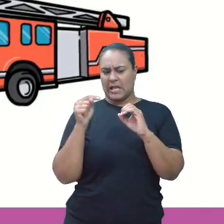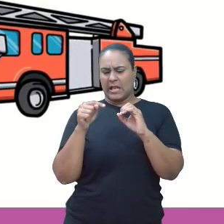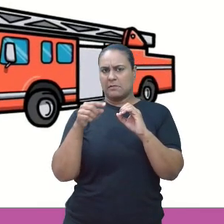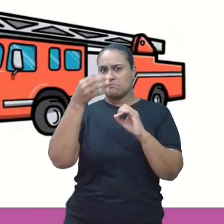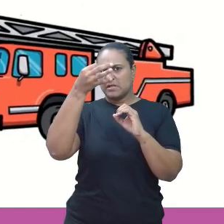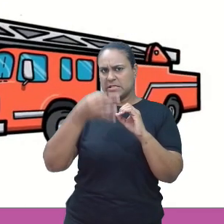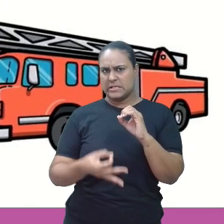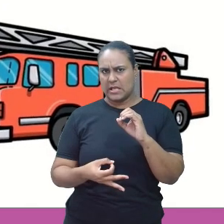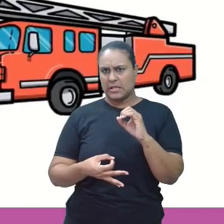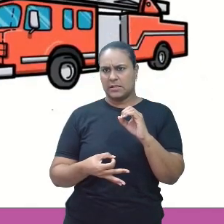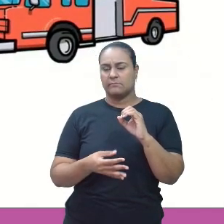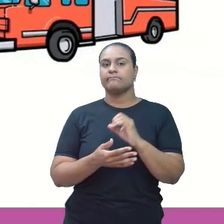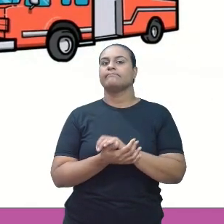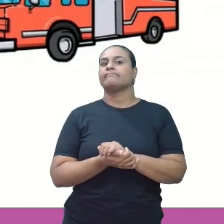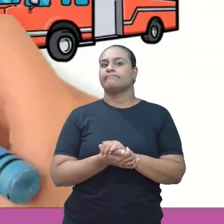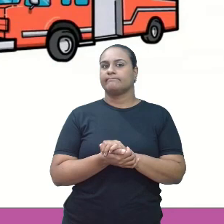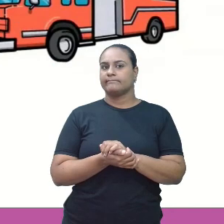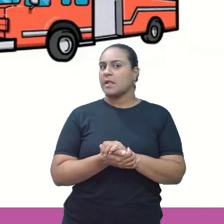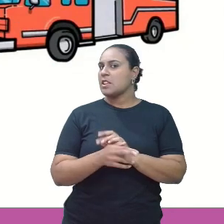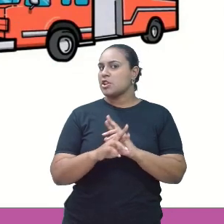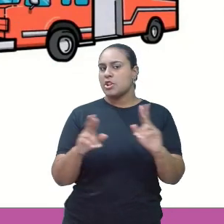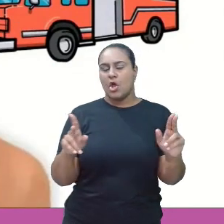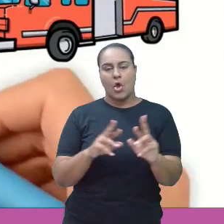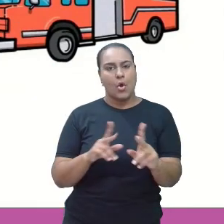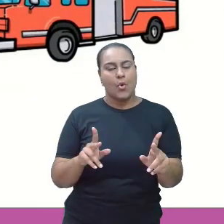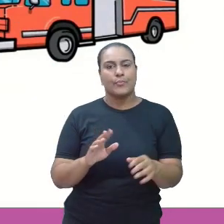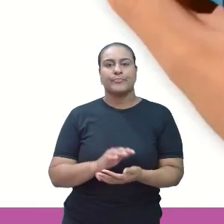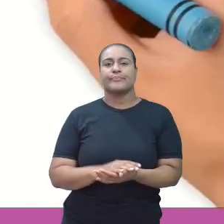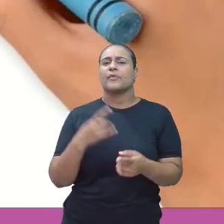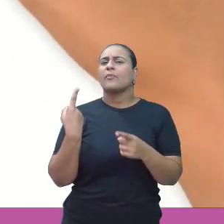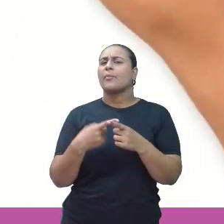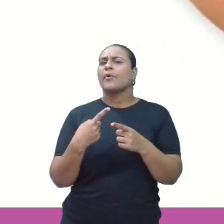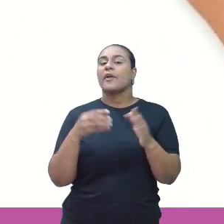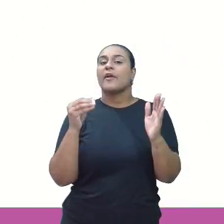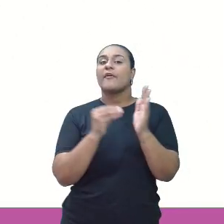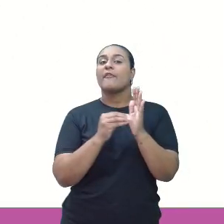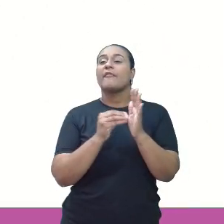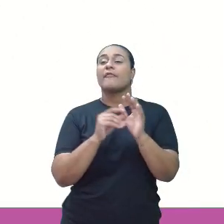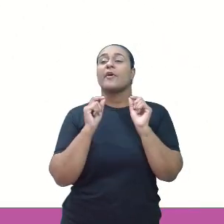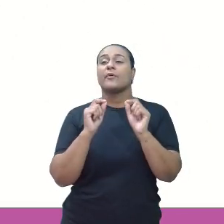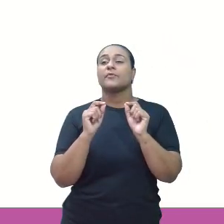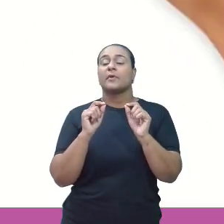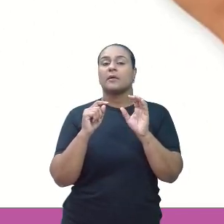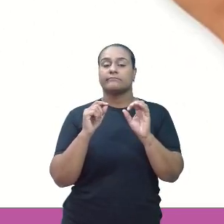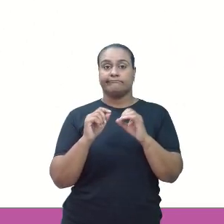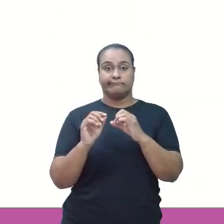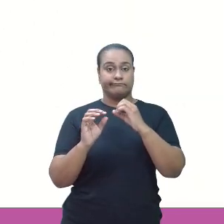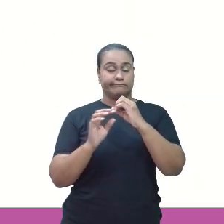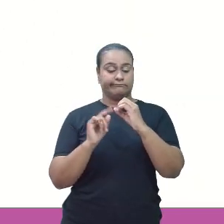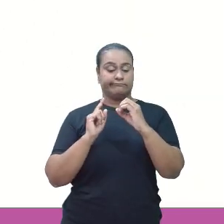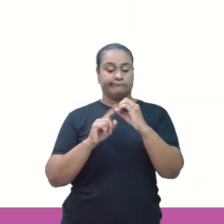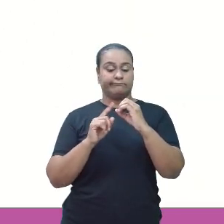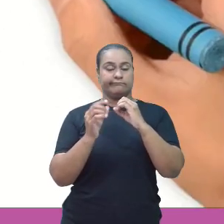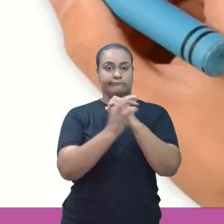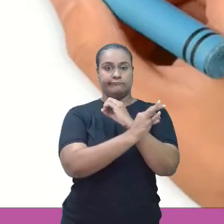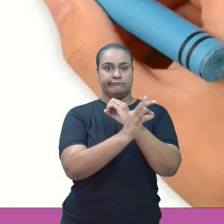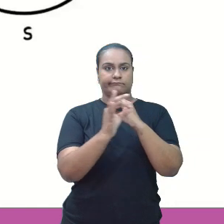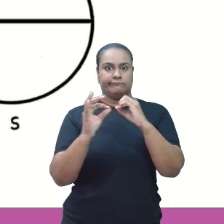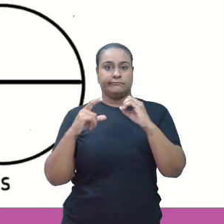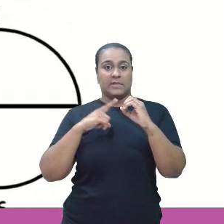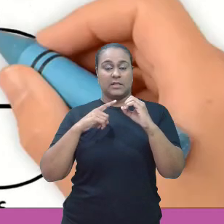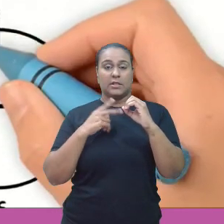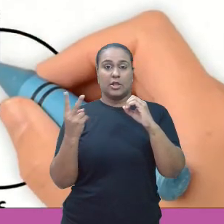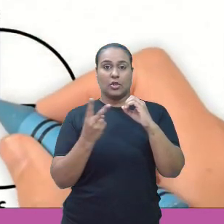correta? Acertou se você disse que não. Mas o que falta? Veja bem, essa latitude existe em dois lugares,